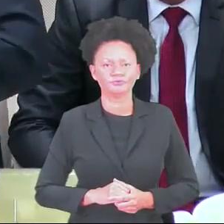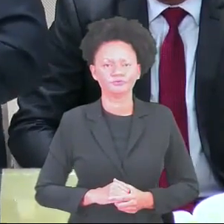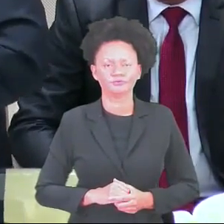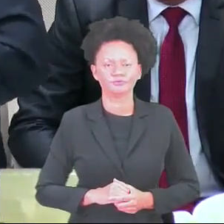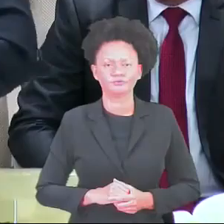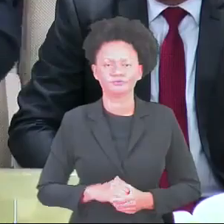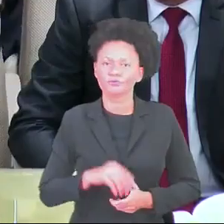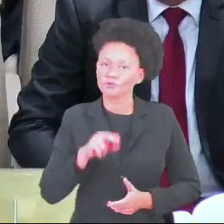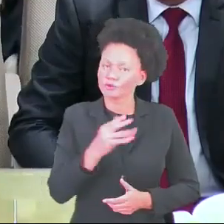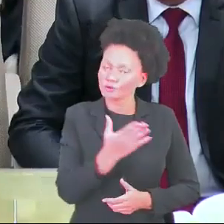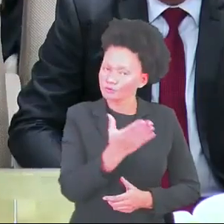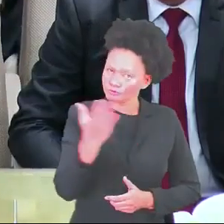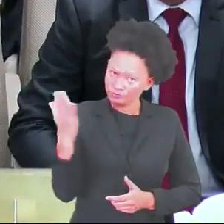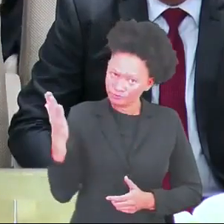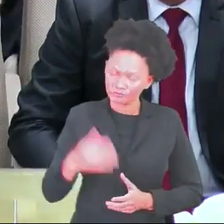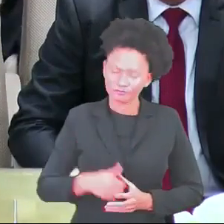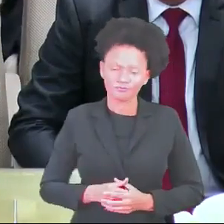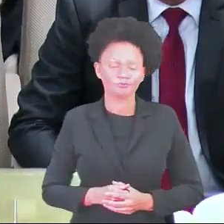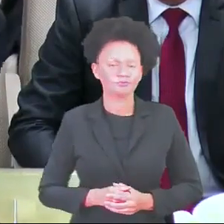Irmãos,